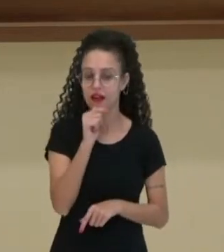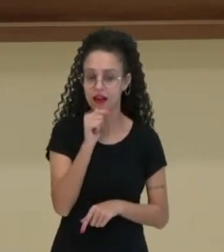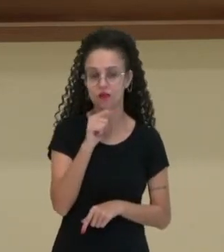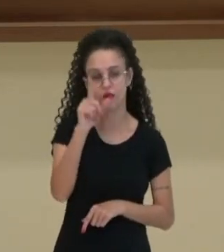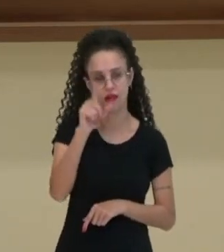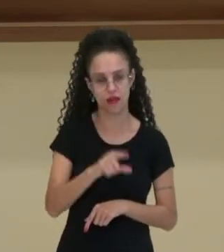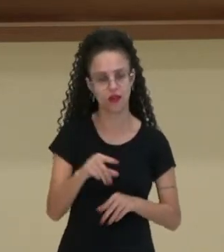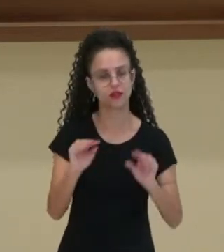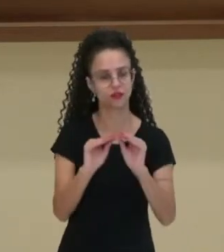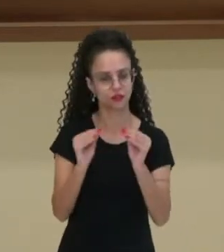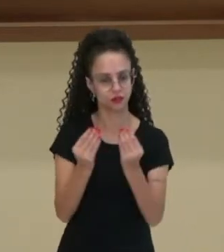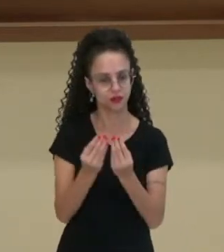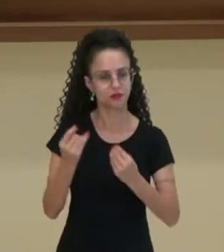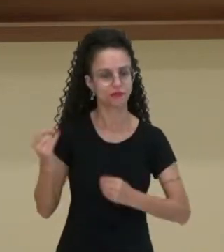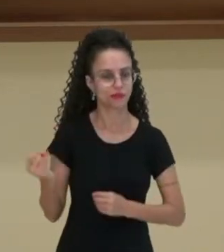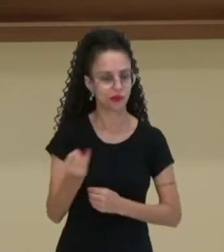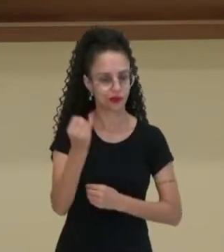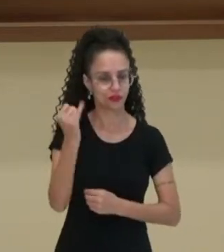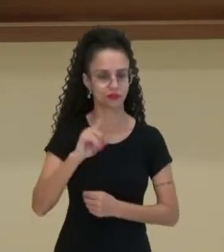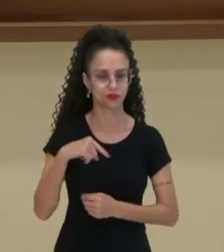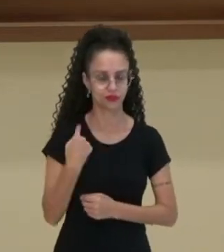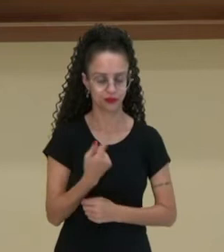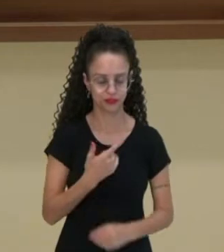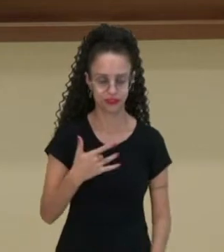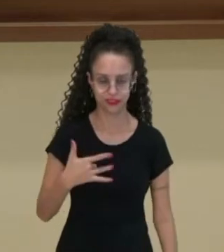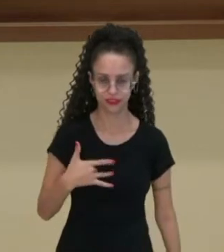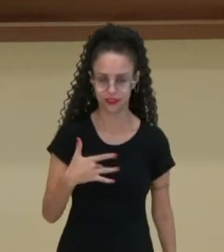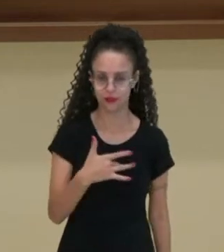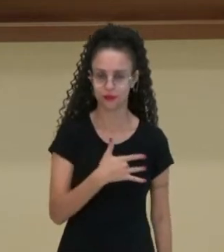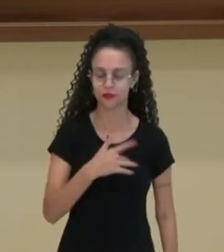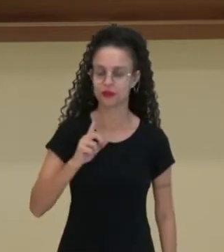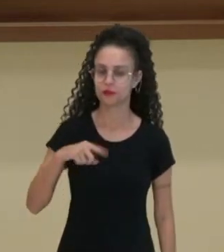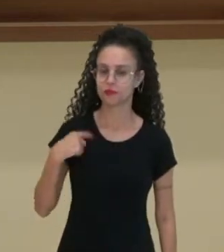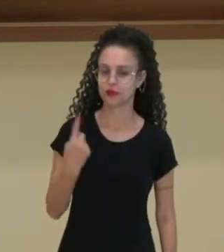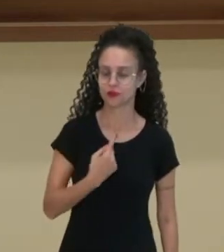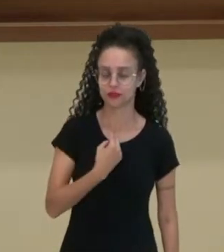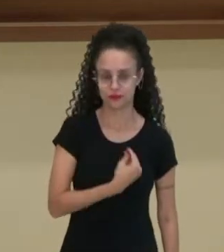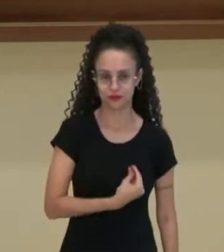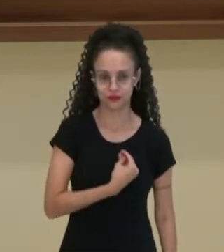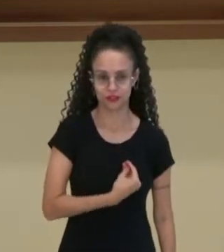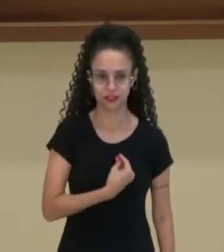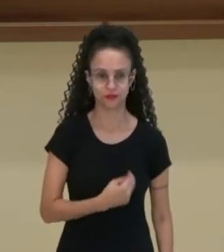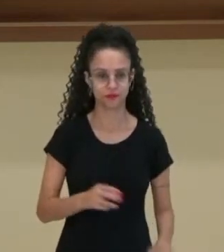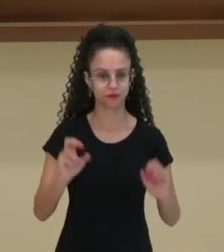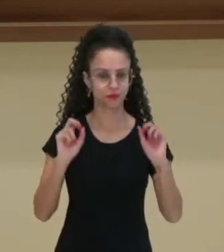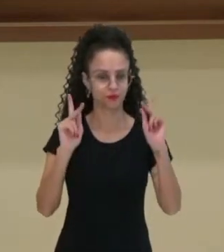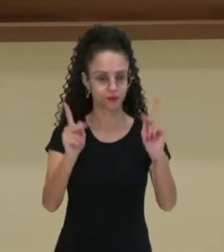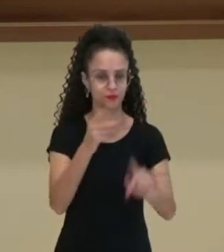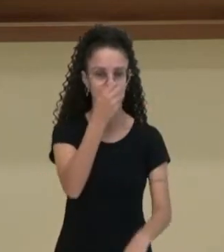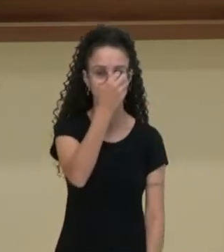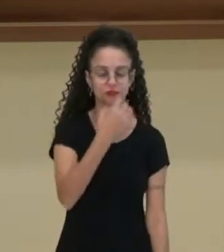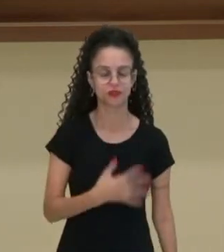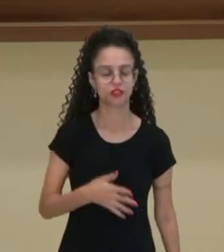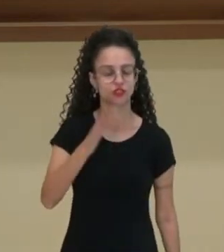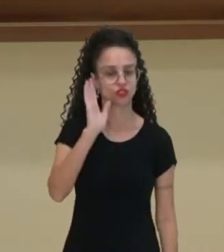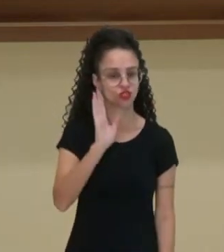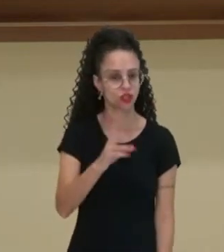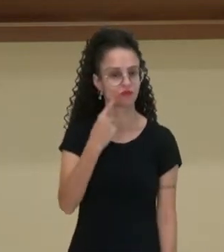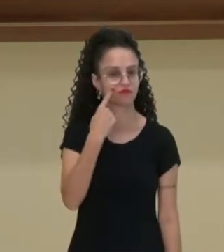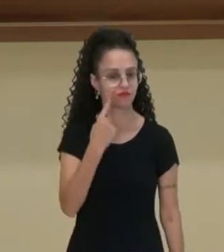substância importantíssima, indispensável para a nossa saúde, para a nossa vitalidade. Muito bem, então nós já